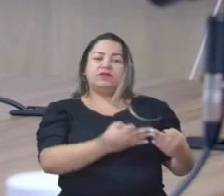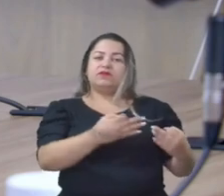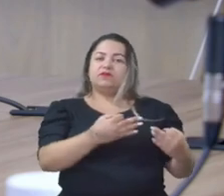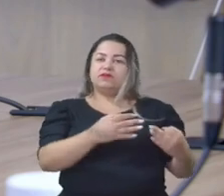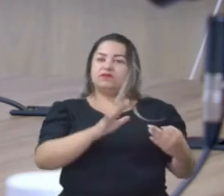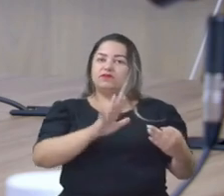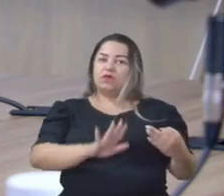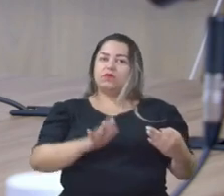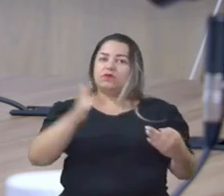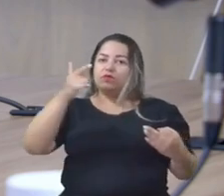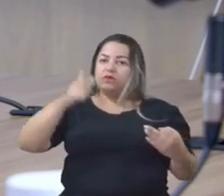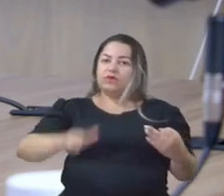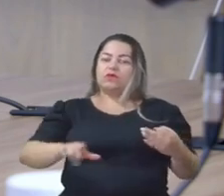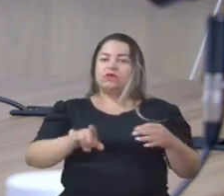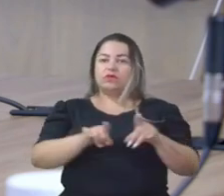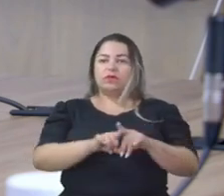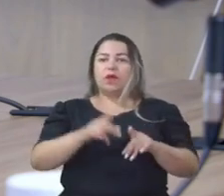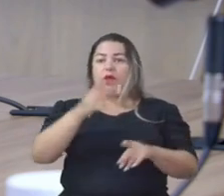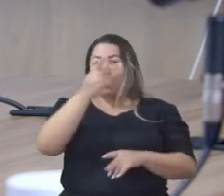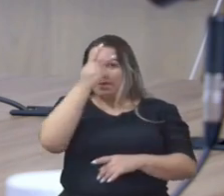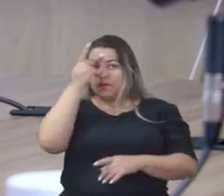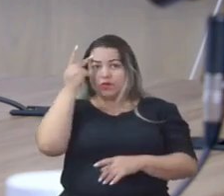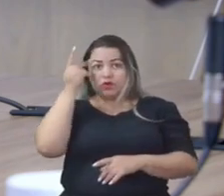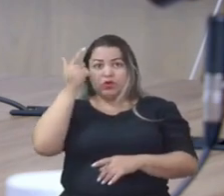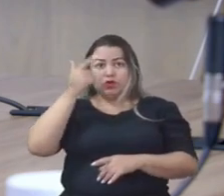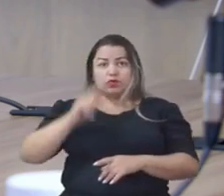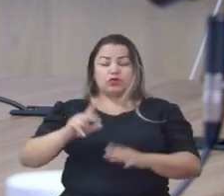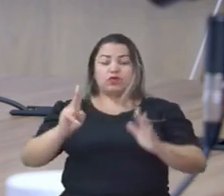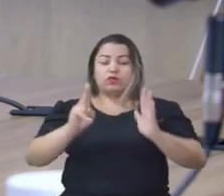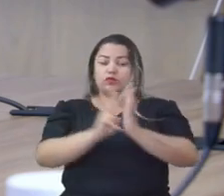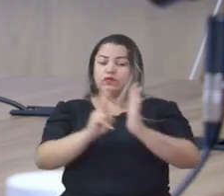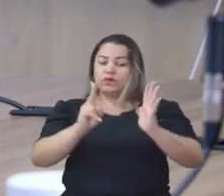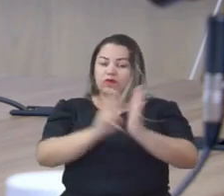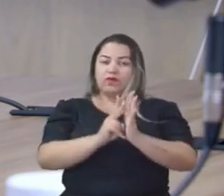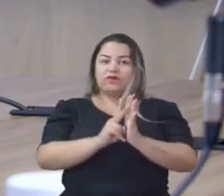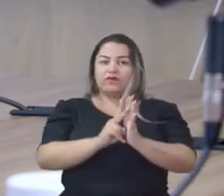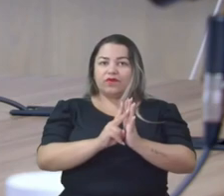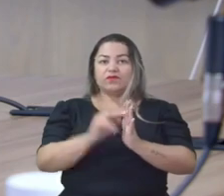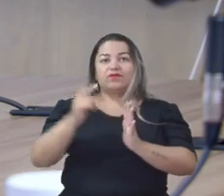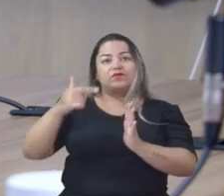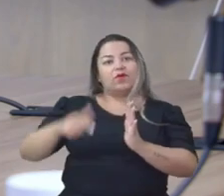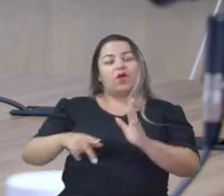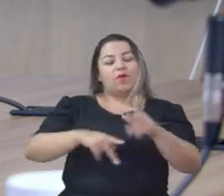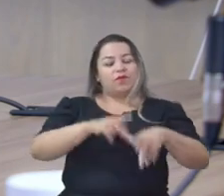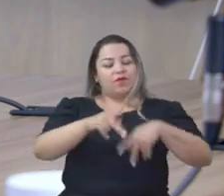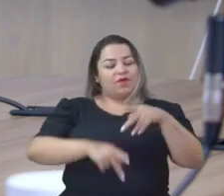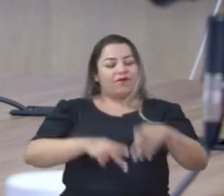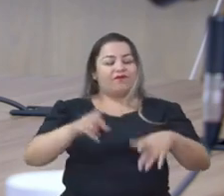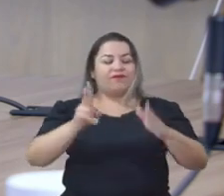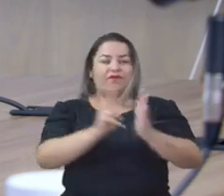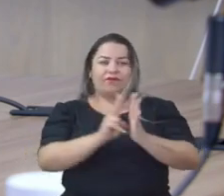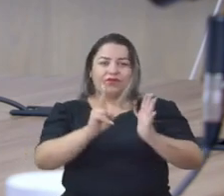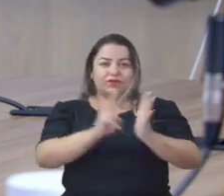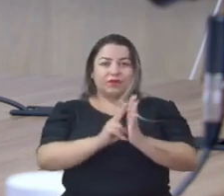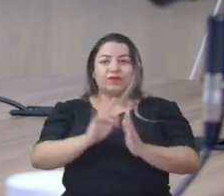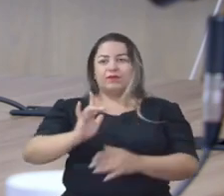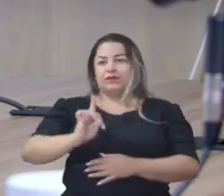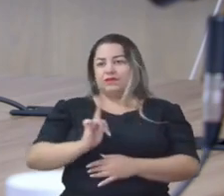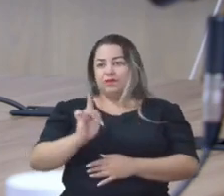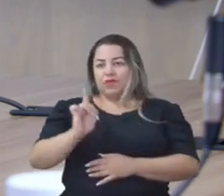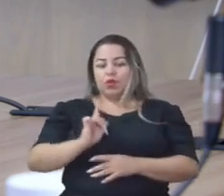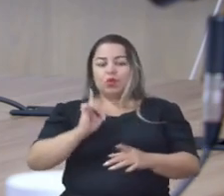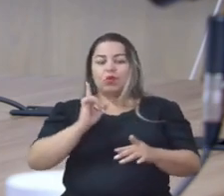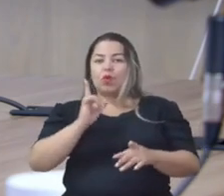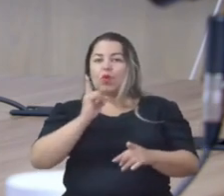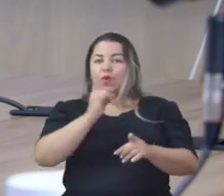gente chama pessoas de outros povos sendo de um povo. Assim. Eu sou Chavante, encontro um